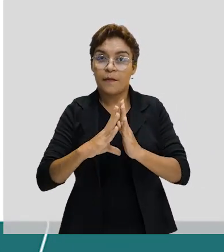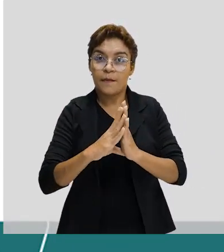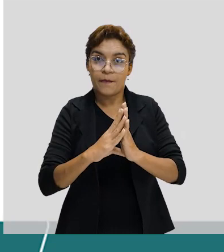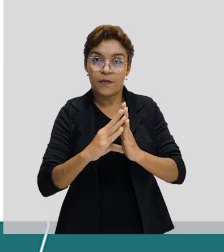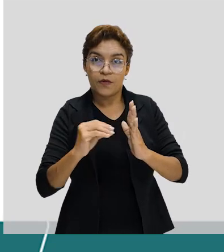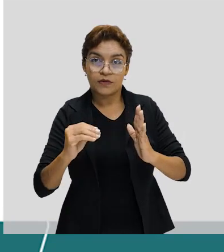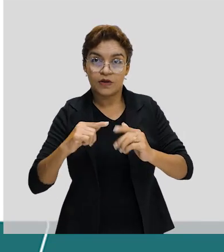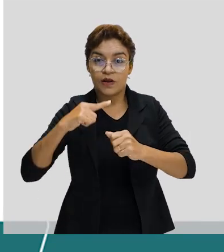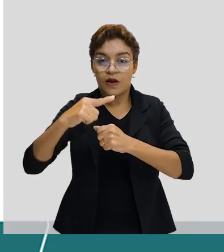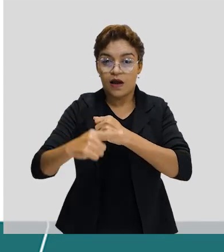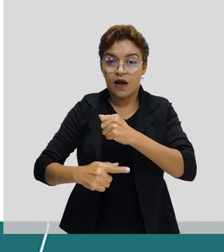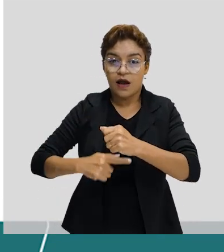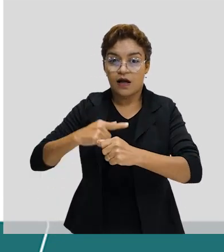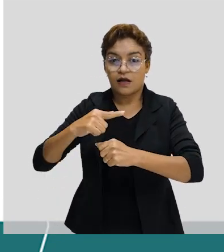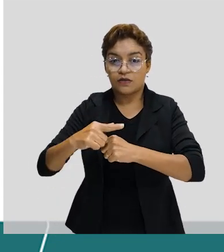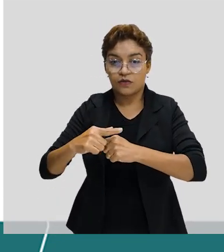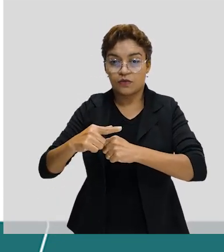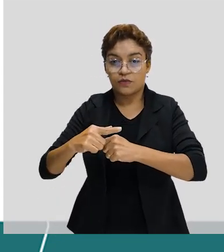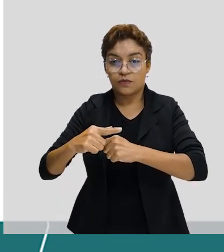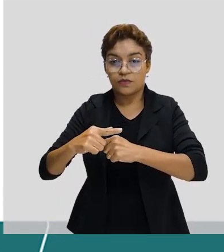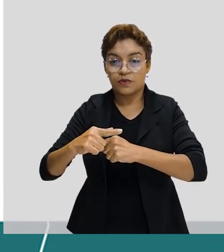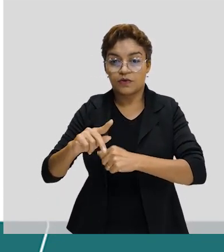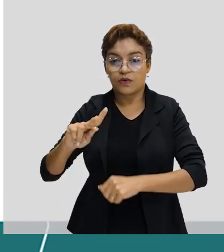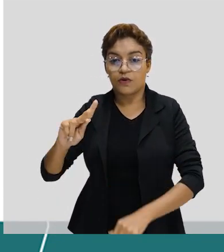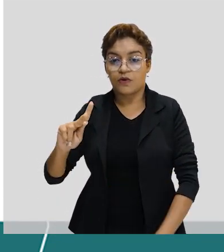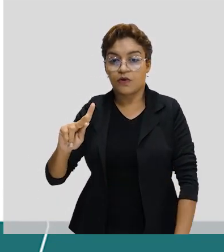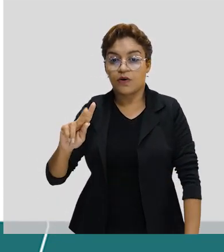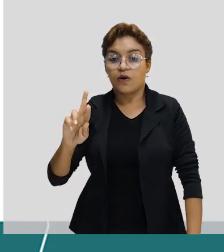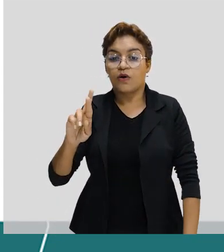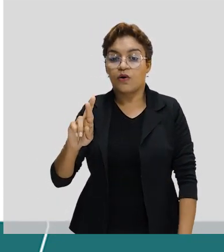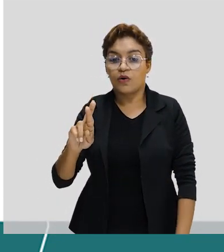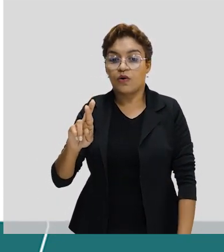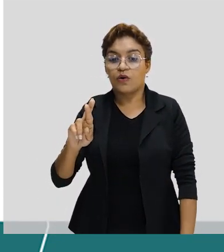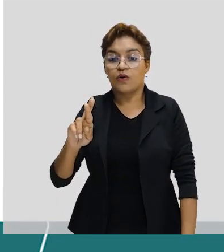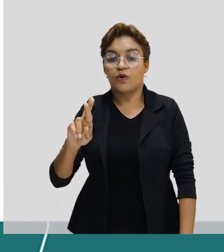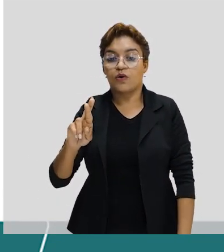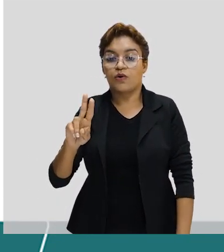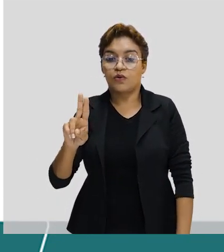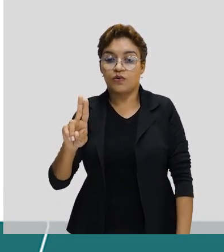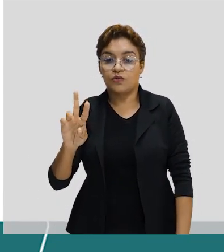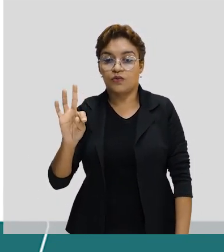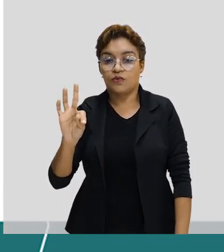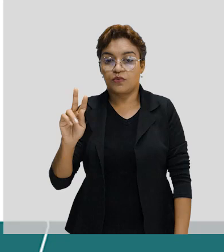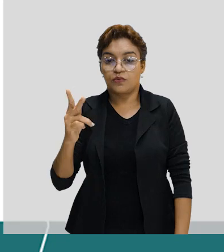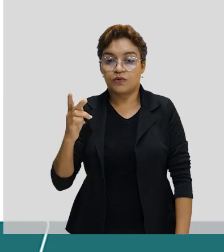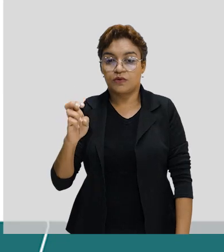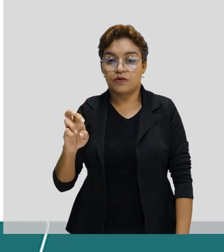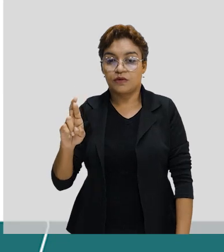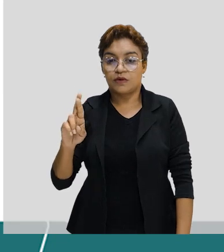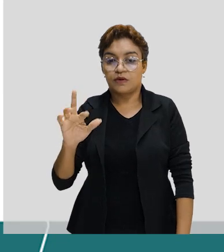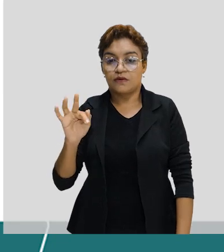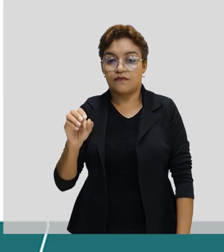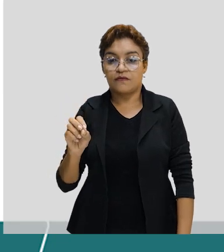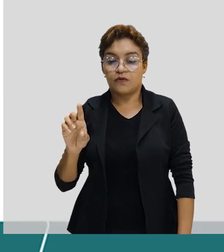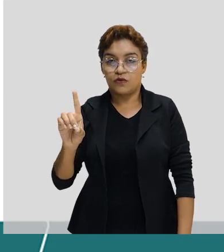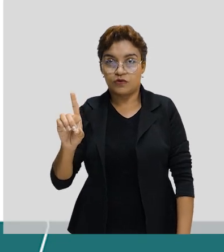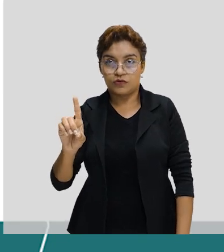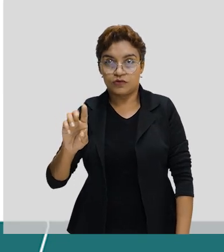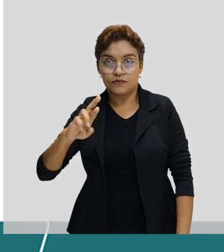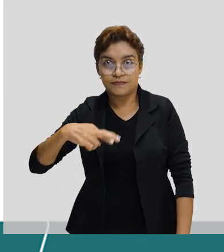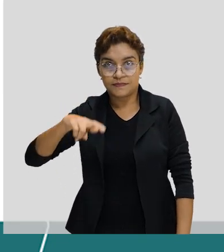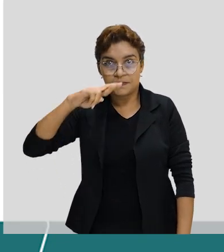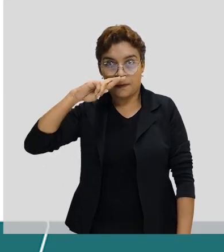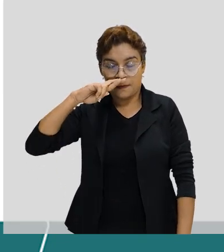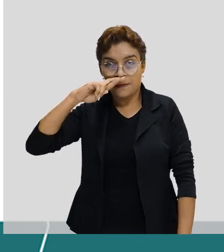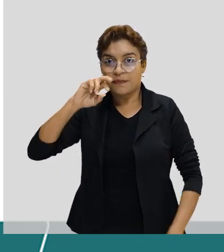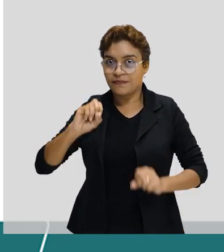Rutherford-Bohr. Já trabalhamos também o modelo de Rutherford. Agora, houve um